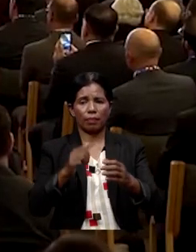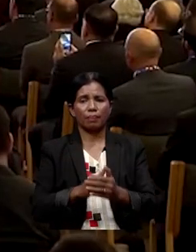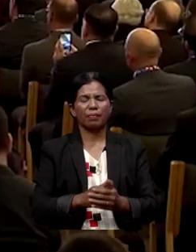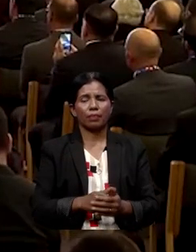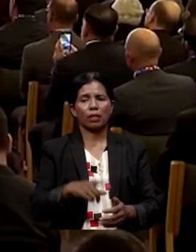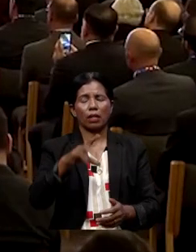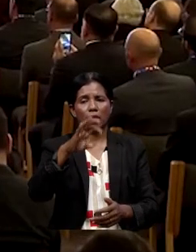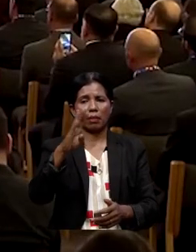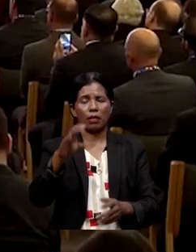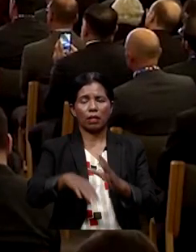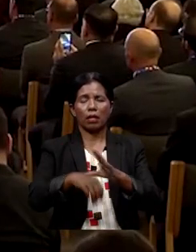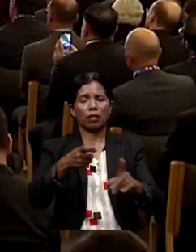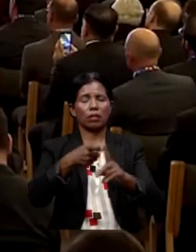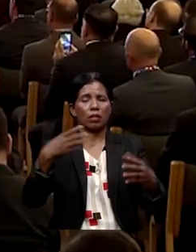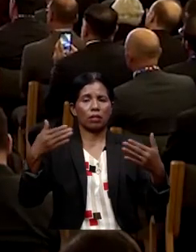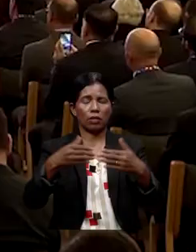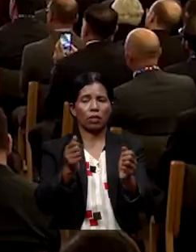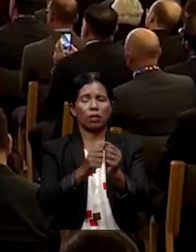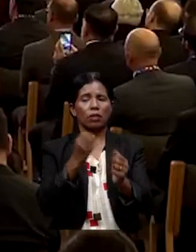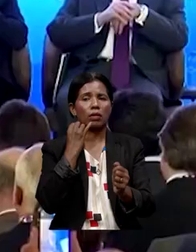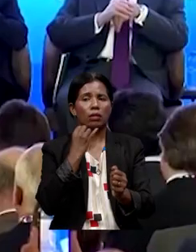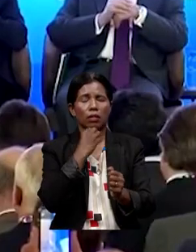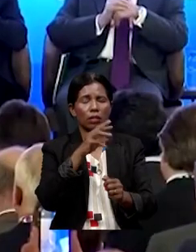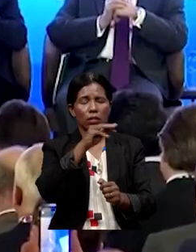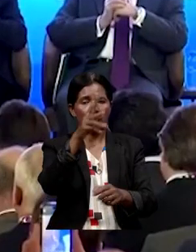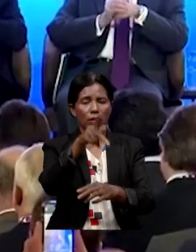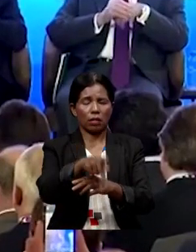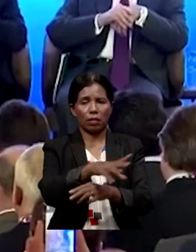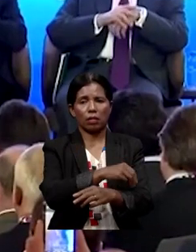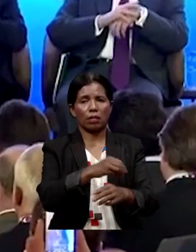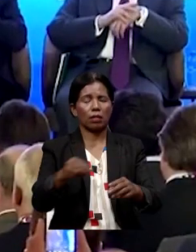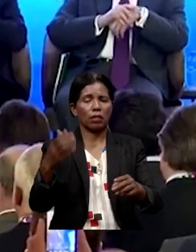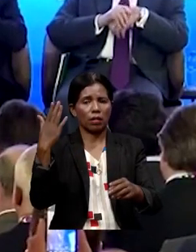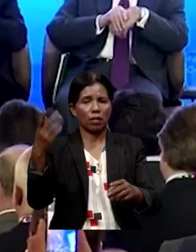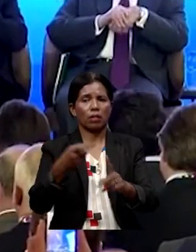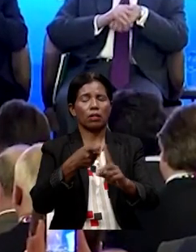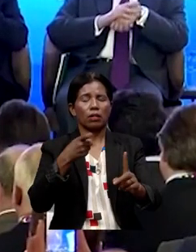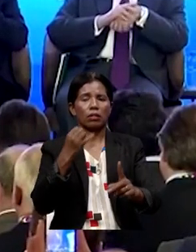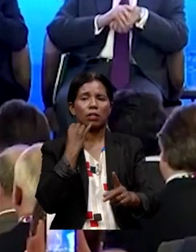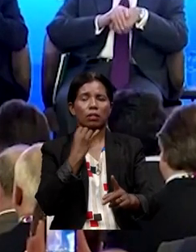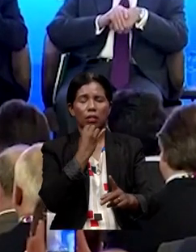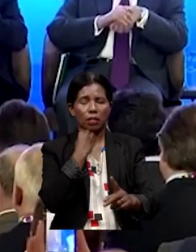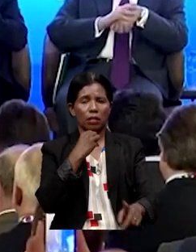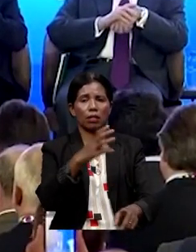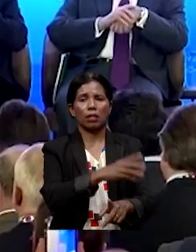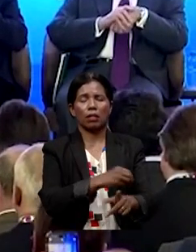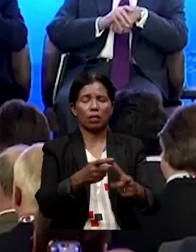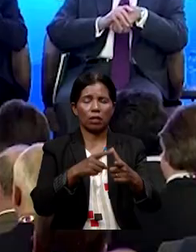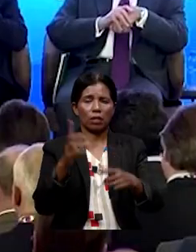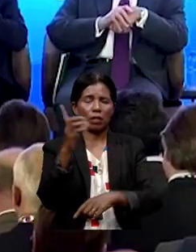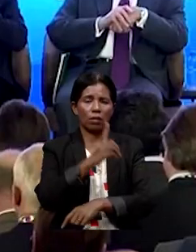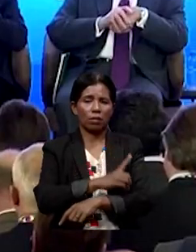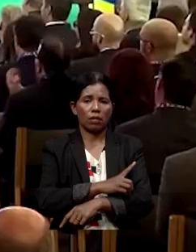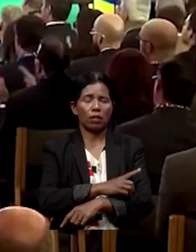líbanas Sira retira Rússia fronteira com Israel e a segunda calan, também invasão terrestre e de Rússia e Israel parece iminente. Loron